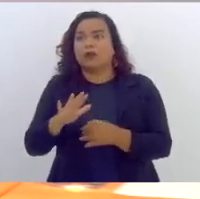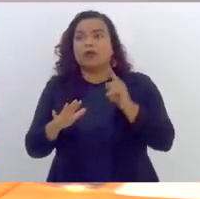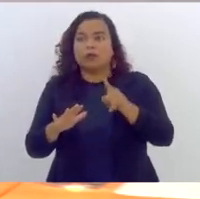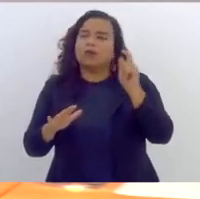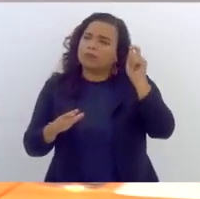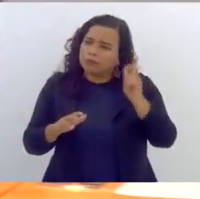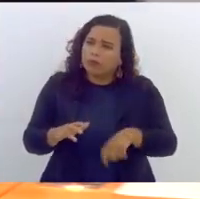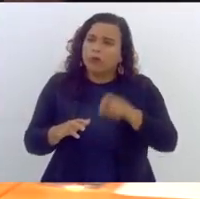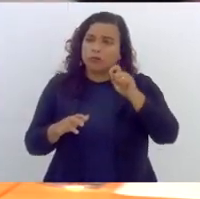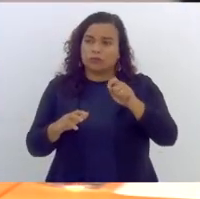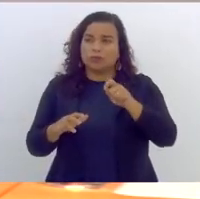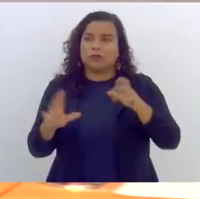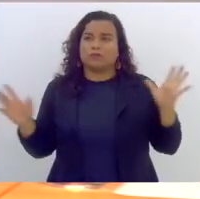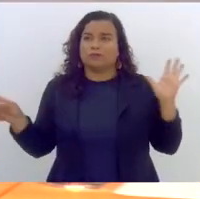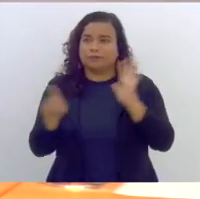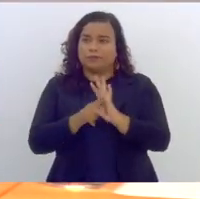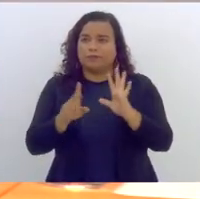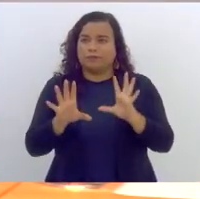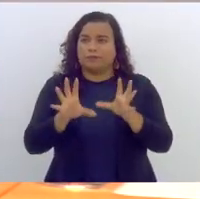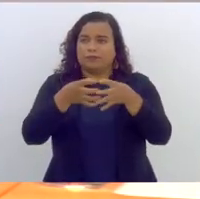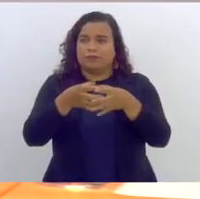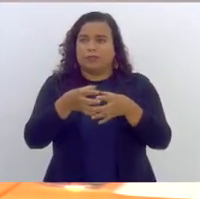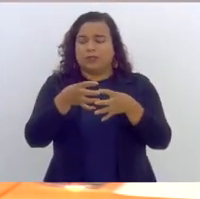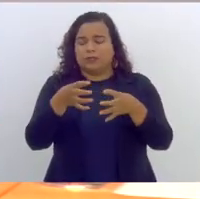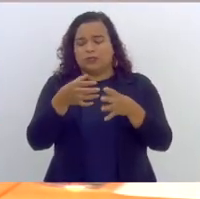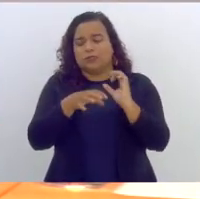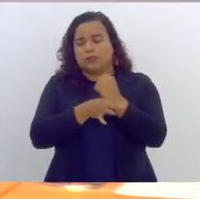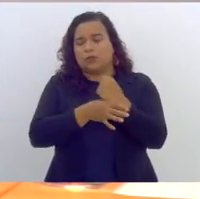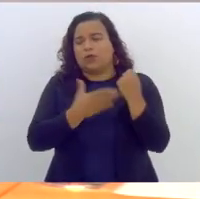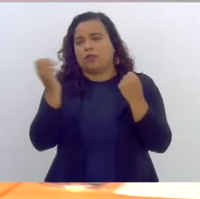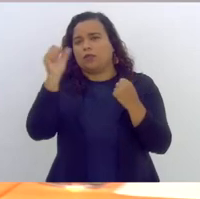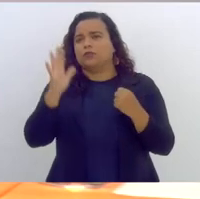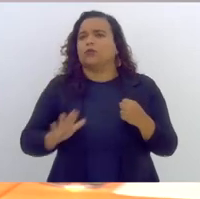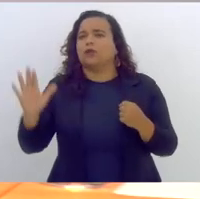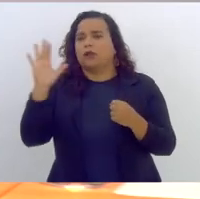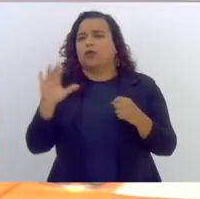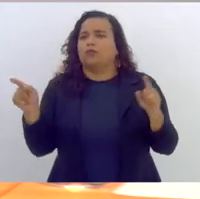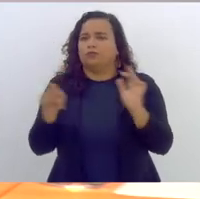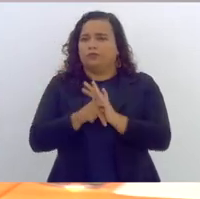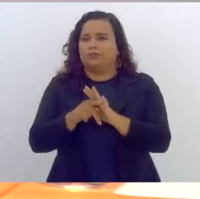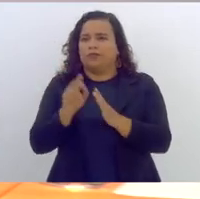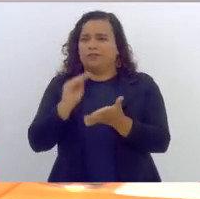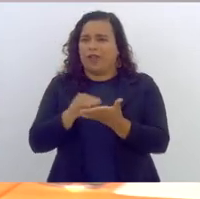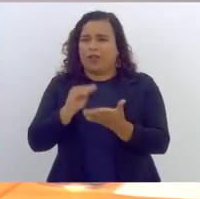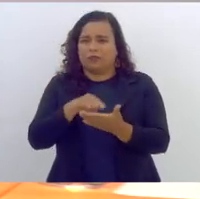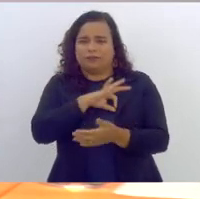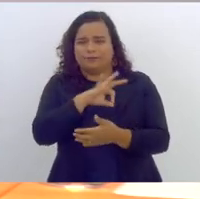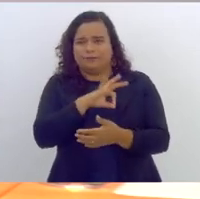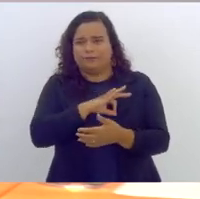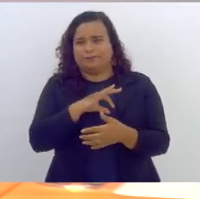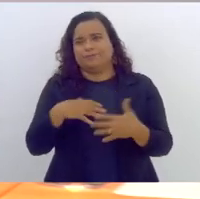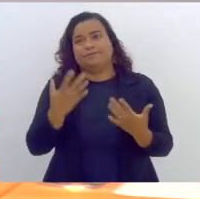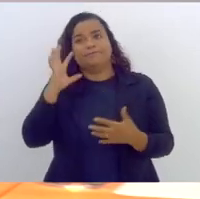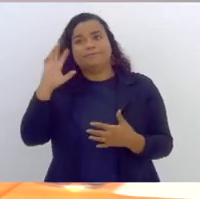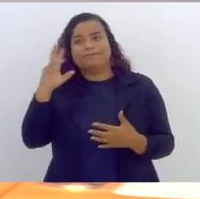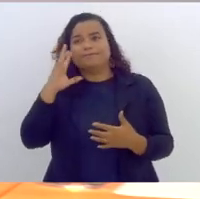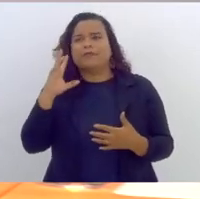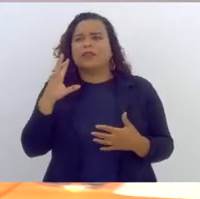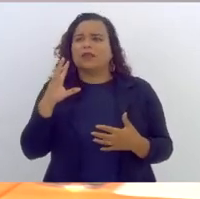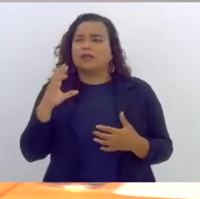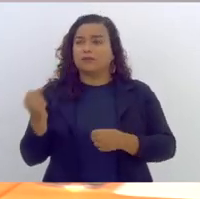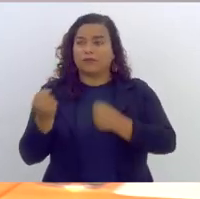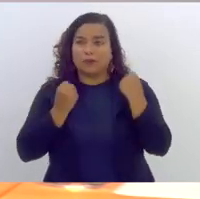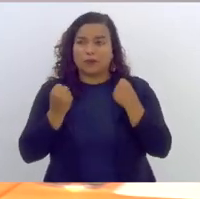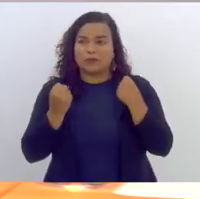ser enquadrado como algo de segurança nacional essa falta de policiais Imagine as forças